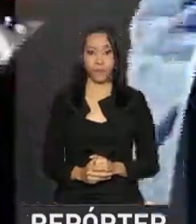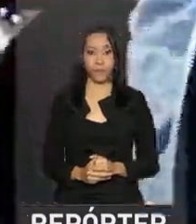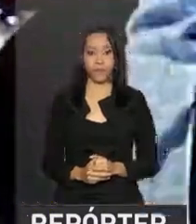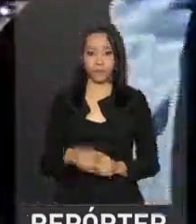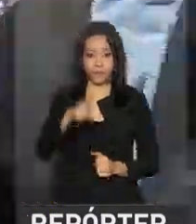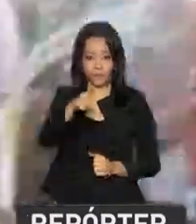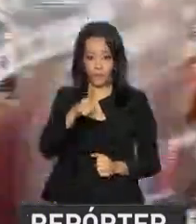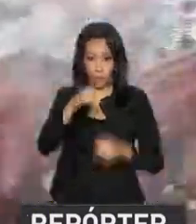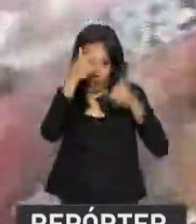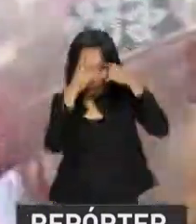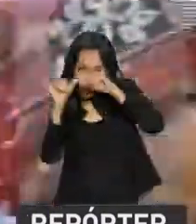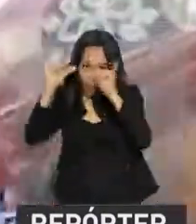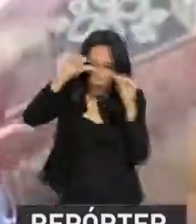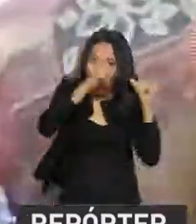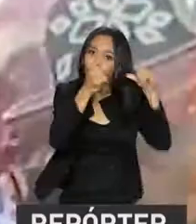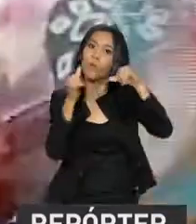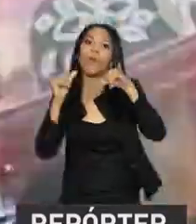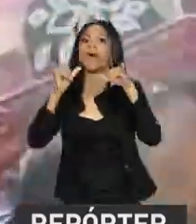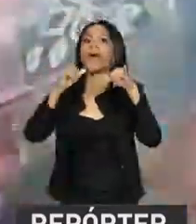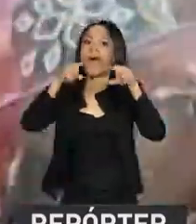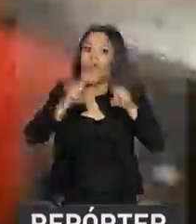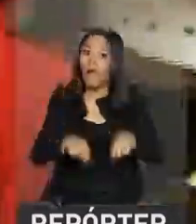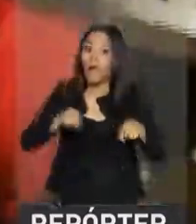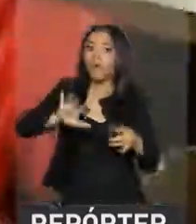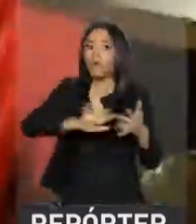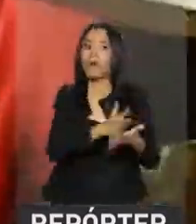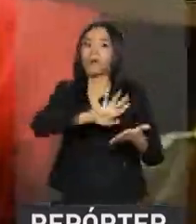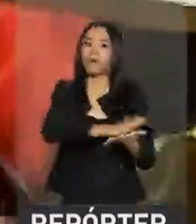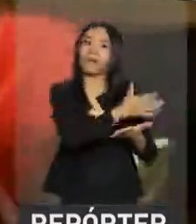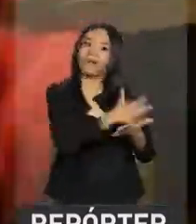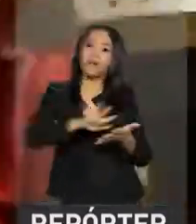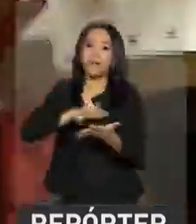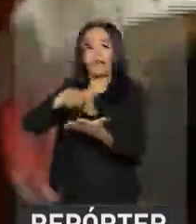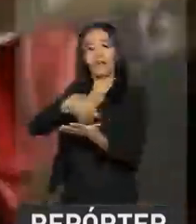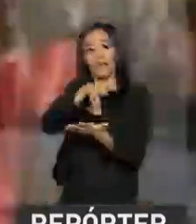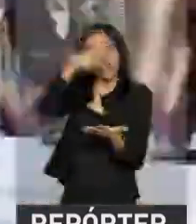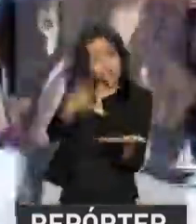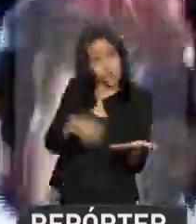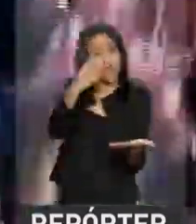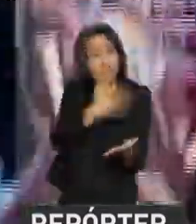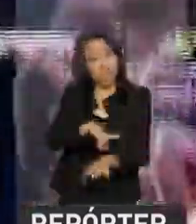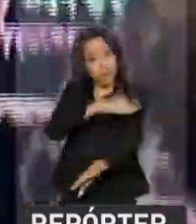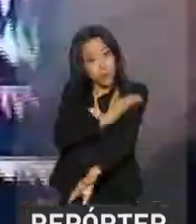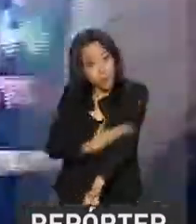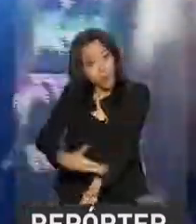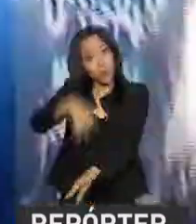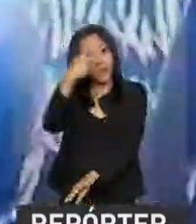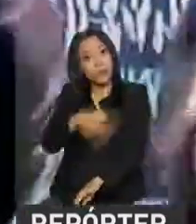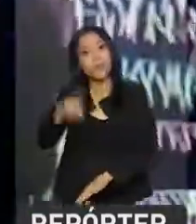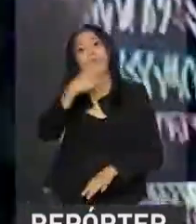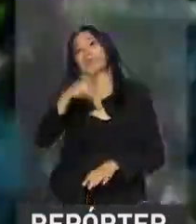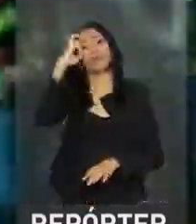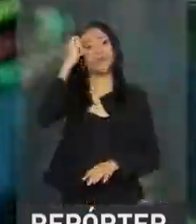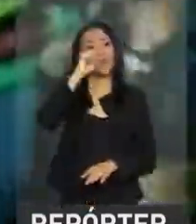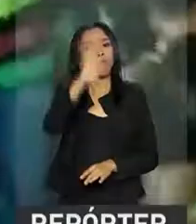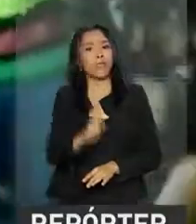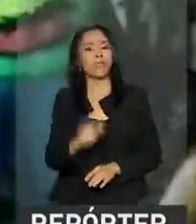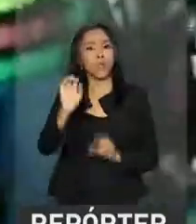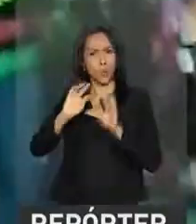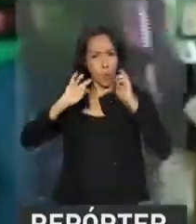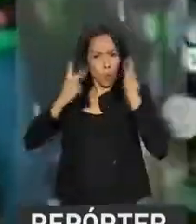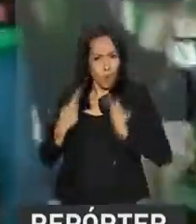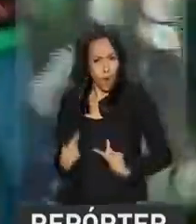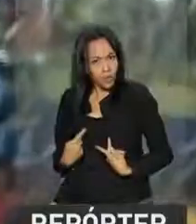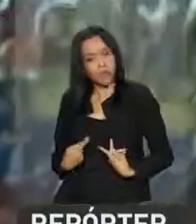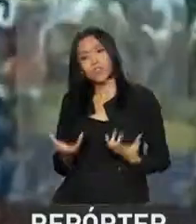O Bumba Meu Boi, ou Boi Bumbá, é uma dança do folclore popular brasileiro, com personagens humanos vestidos